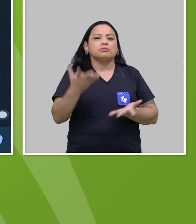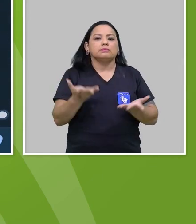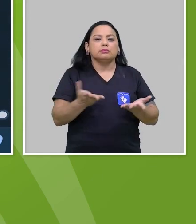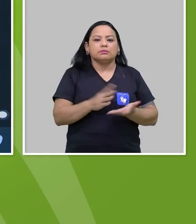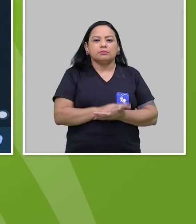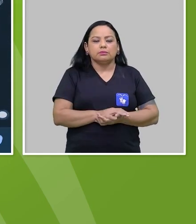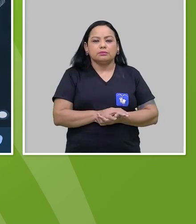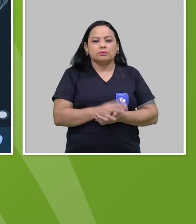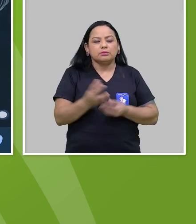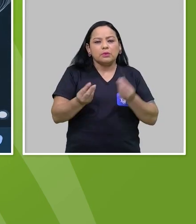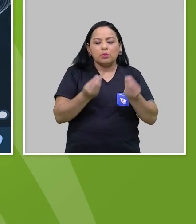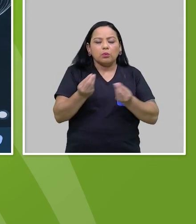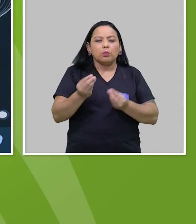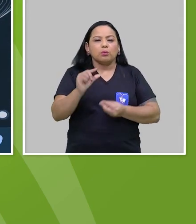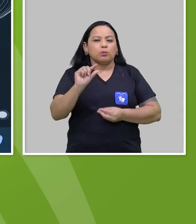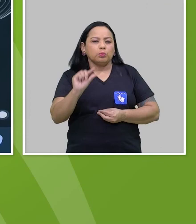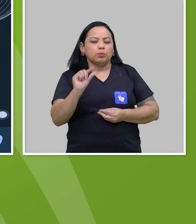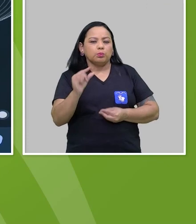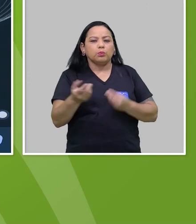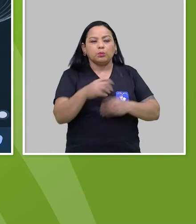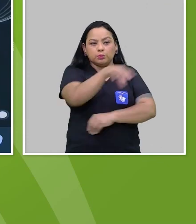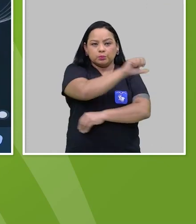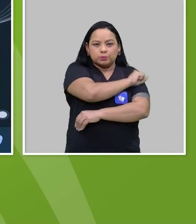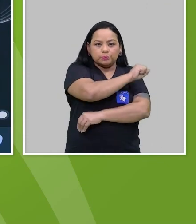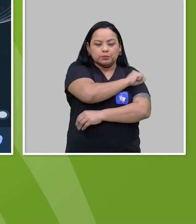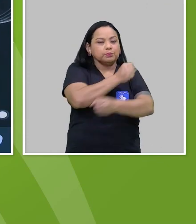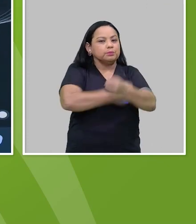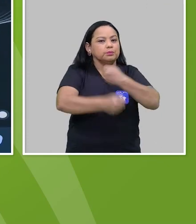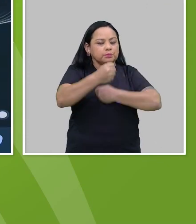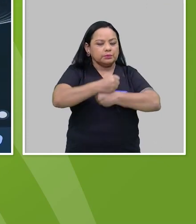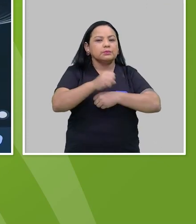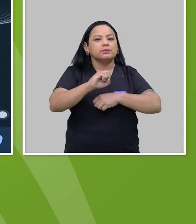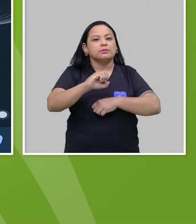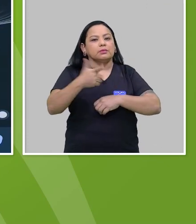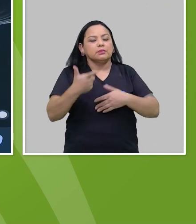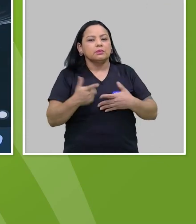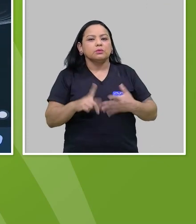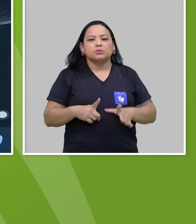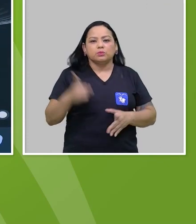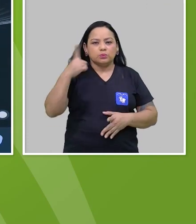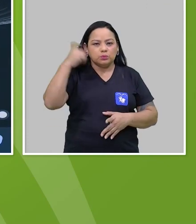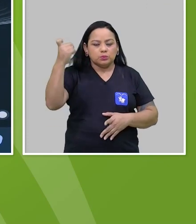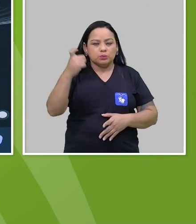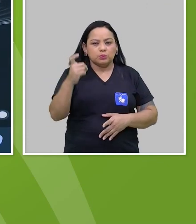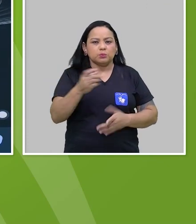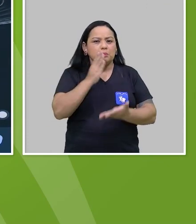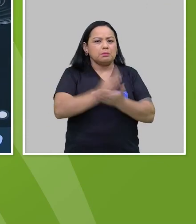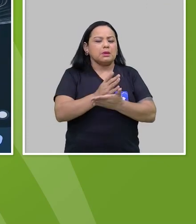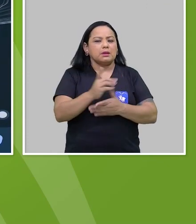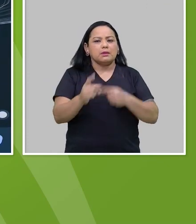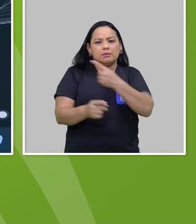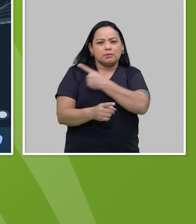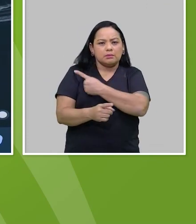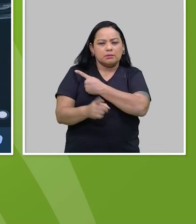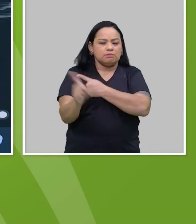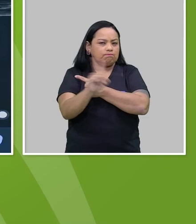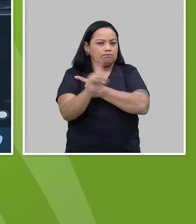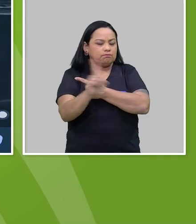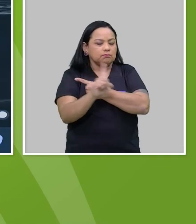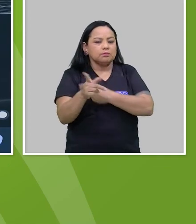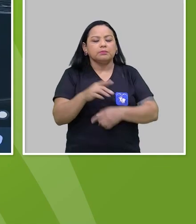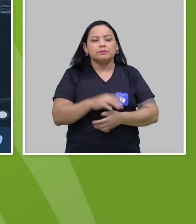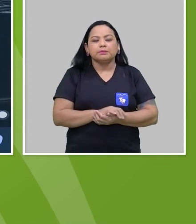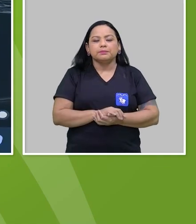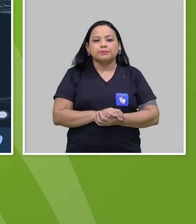relembrando um pouquinho o 8º ano, é claro que esse som, ele não vai parar aí, né? Como a gente está